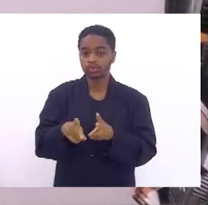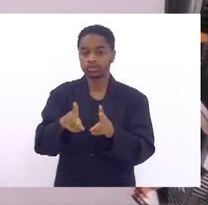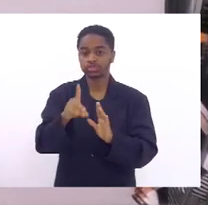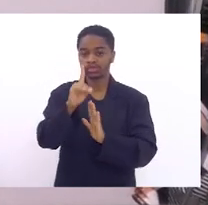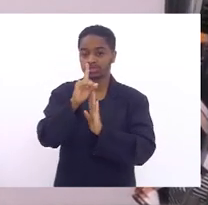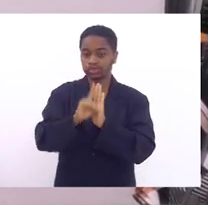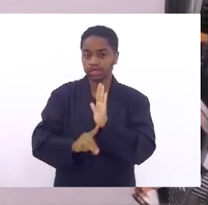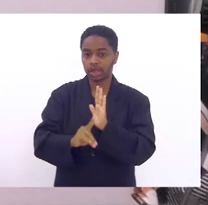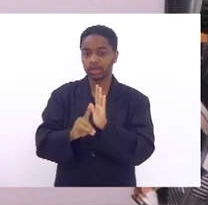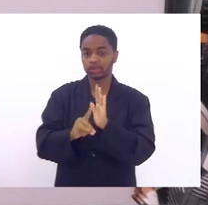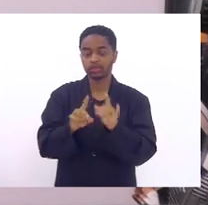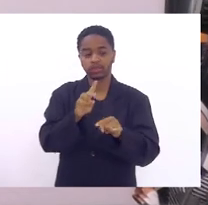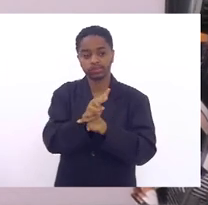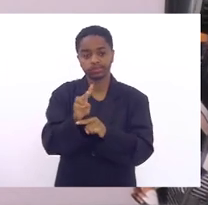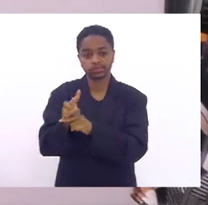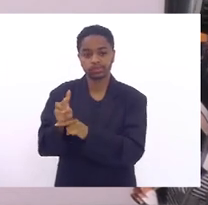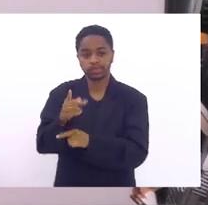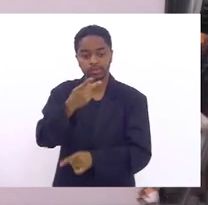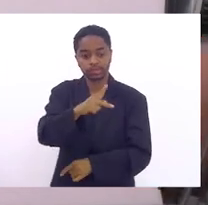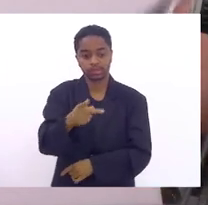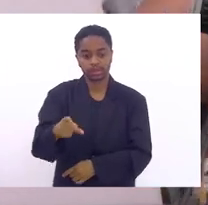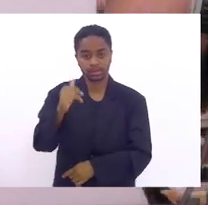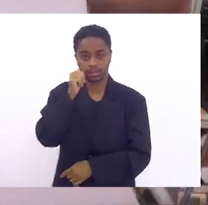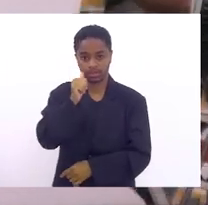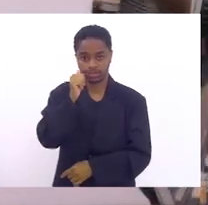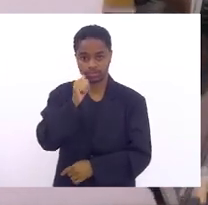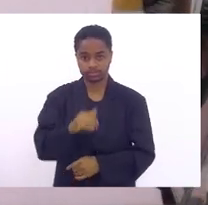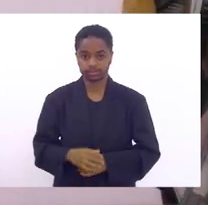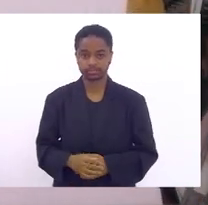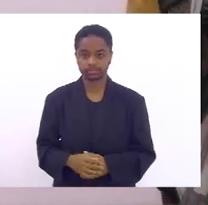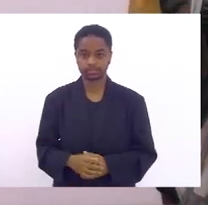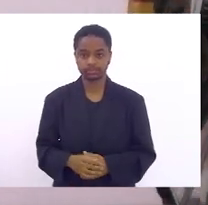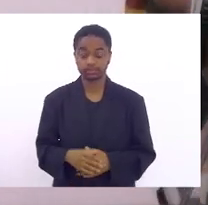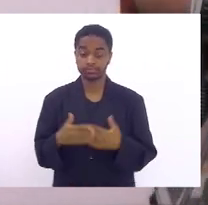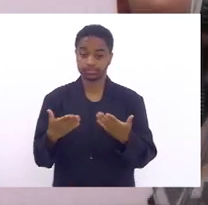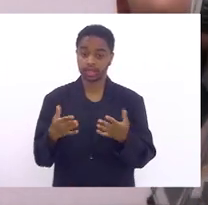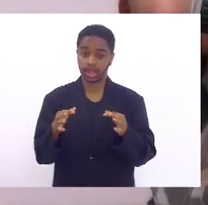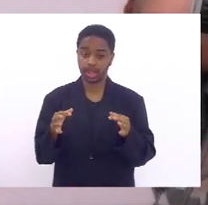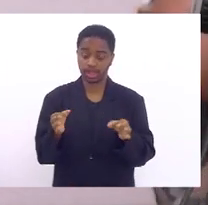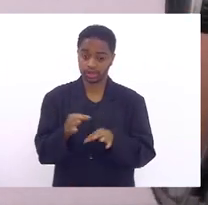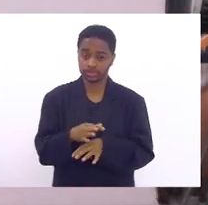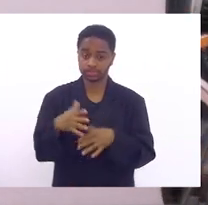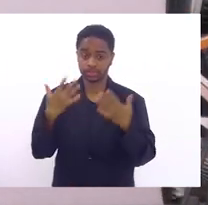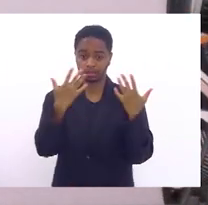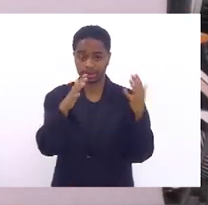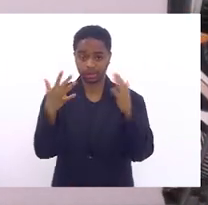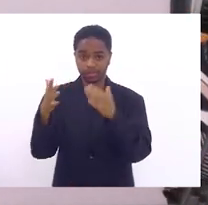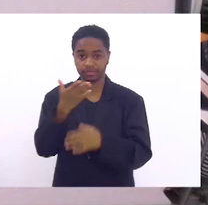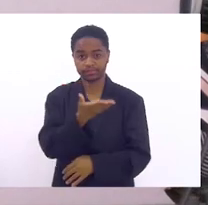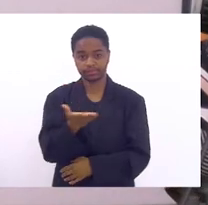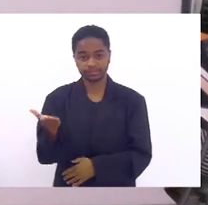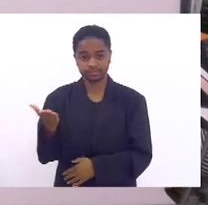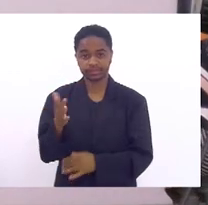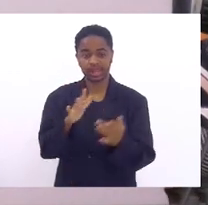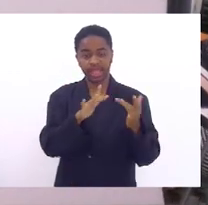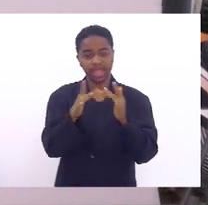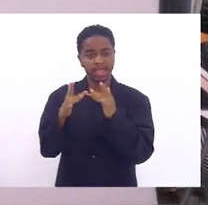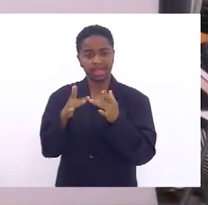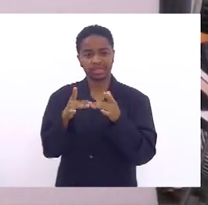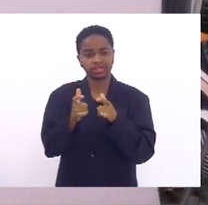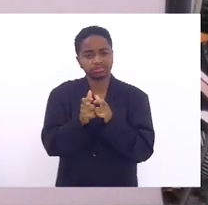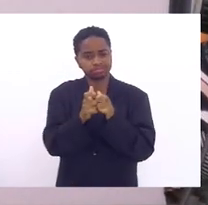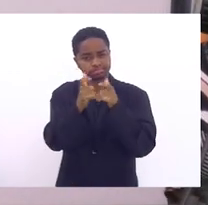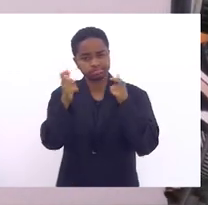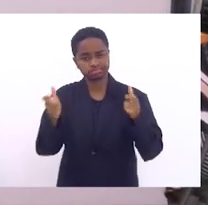eh coletivos dessas mulheres Então é isso parabenizo a todos essa rede grande